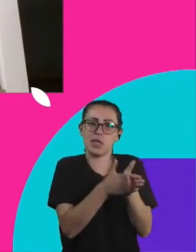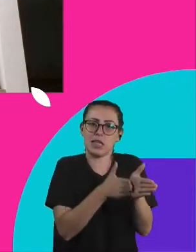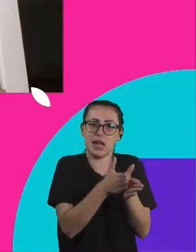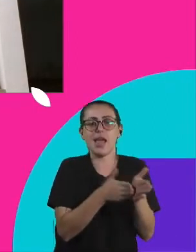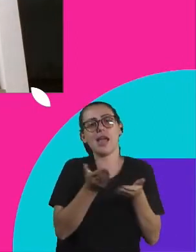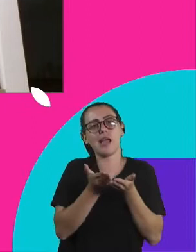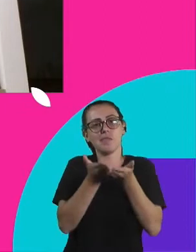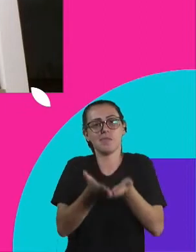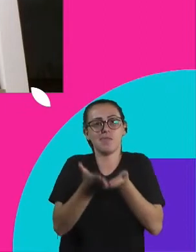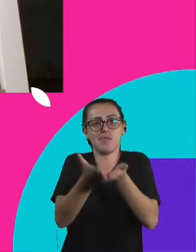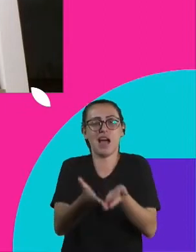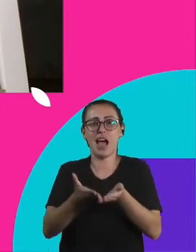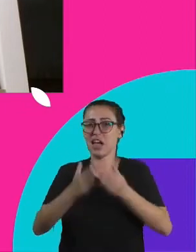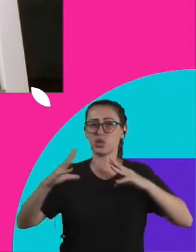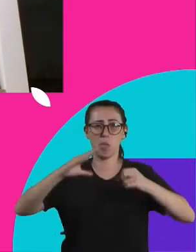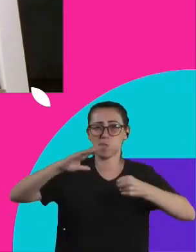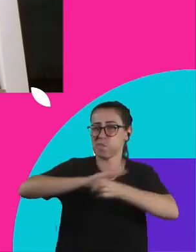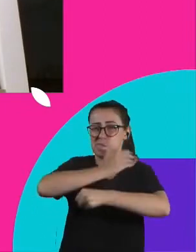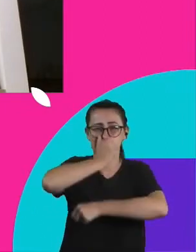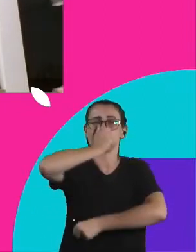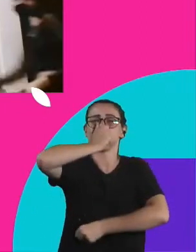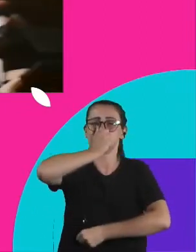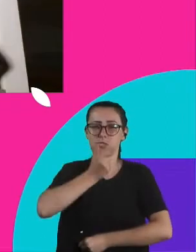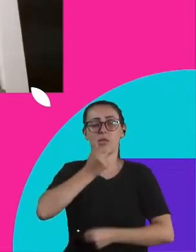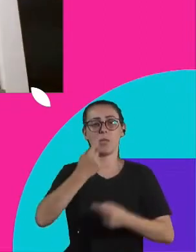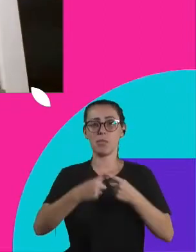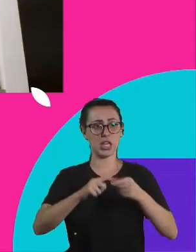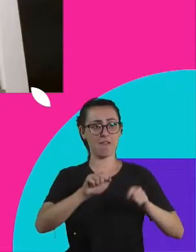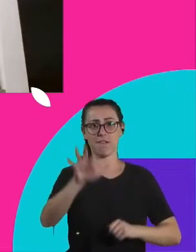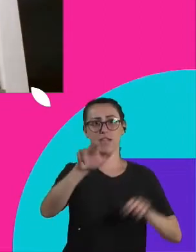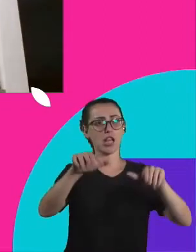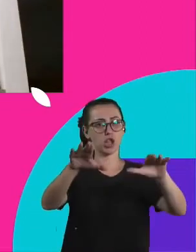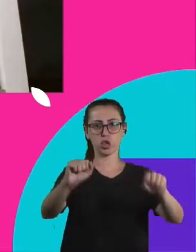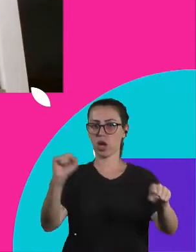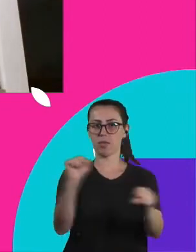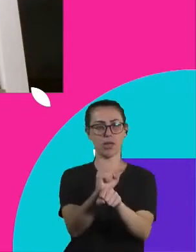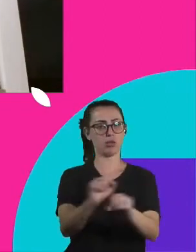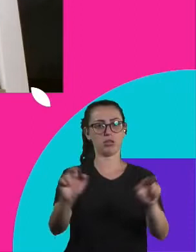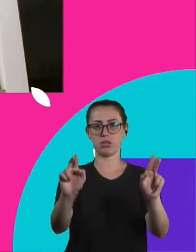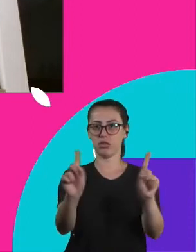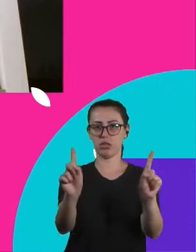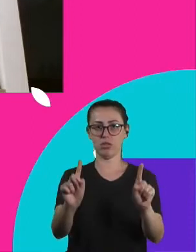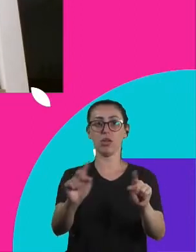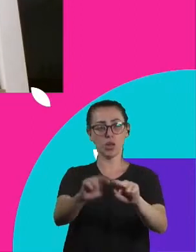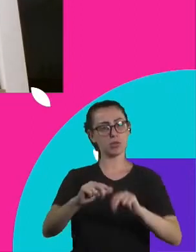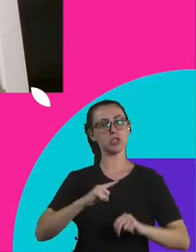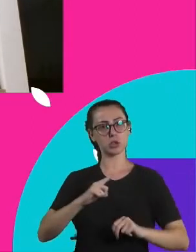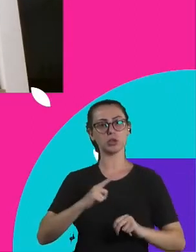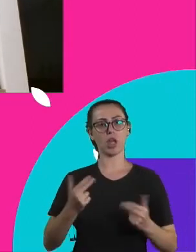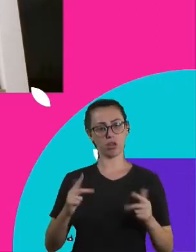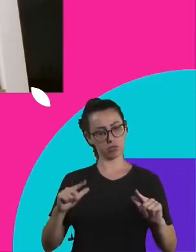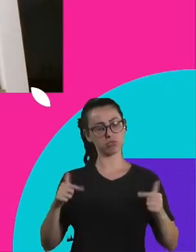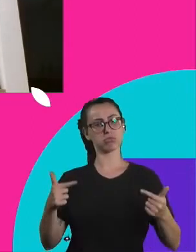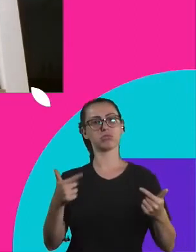barcas, metrô lotados o tempo todo, porque a favela nunca parou. E, portanto, eles têm dignidade, sempre produziram e não